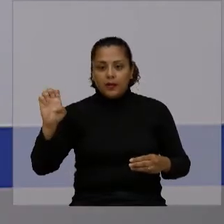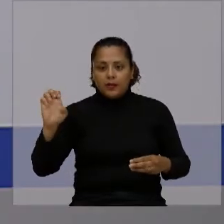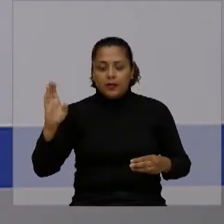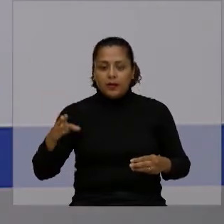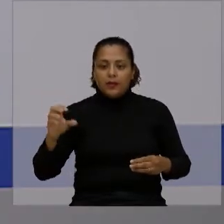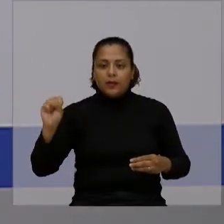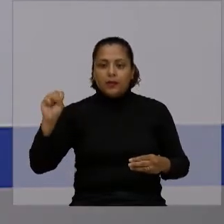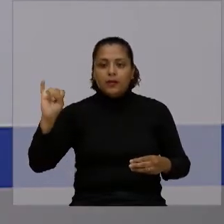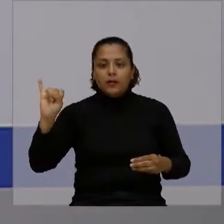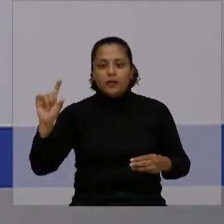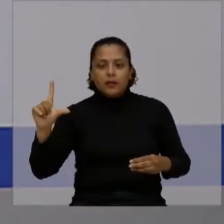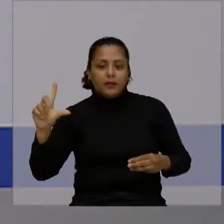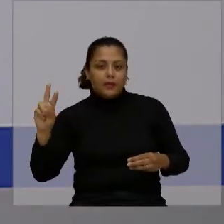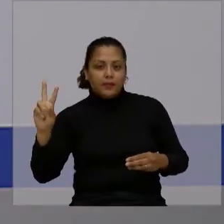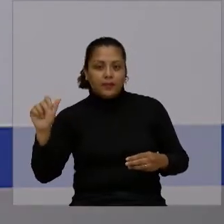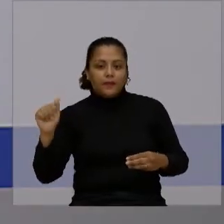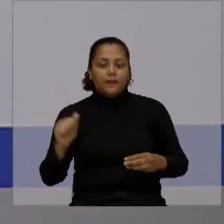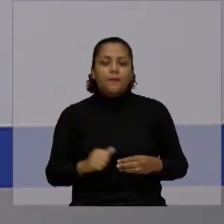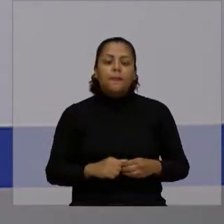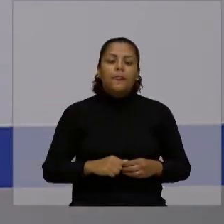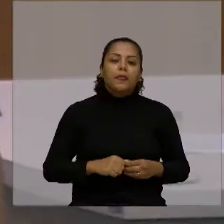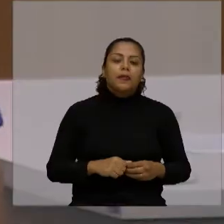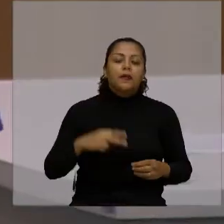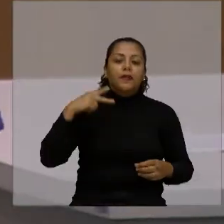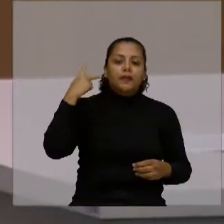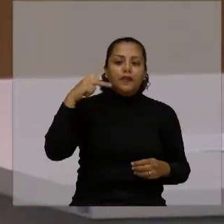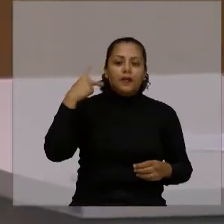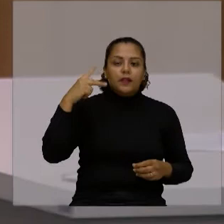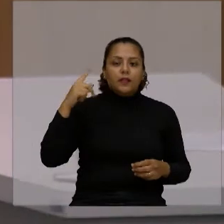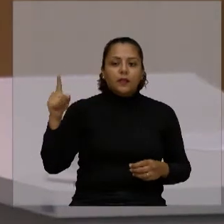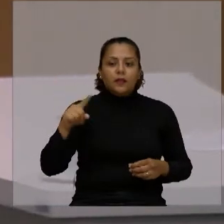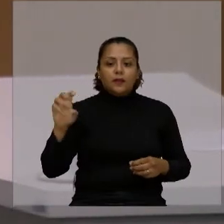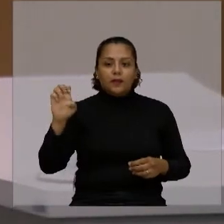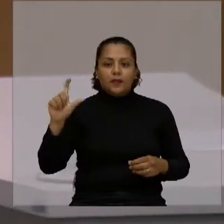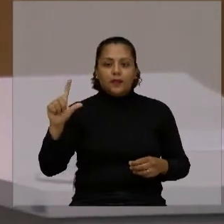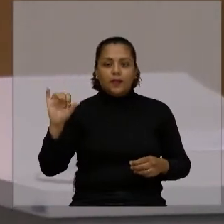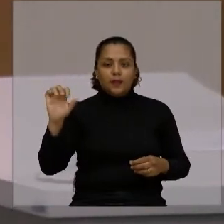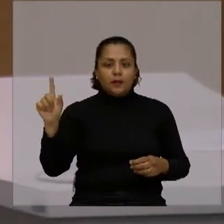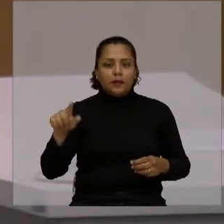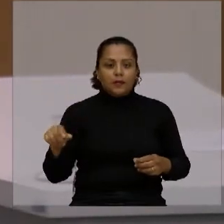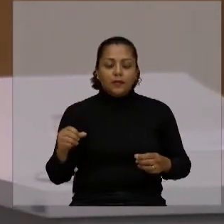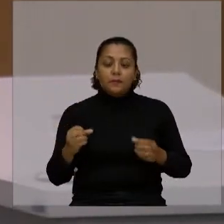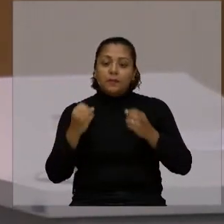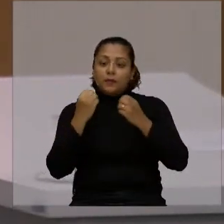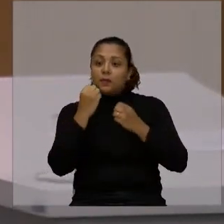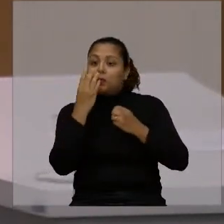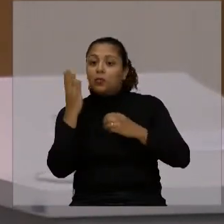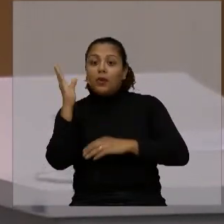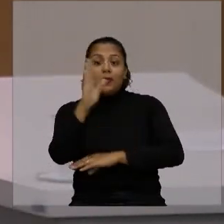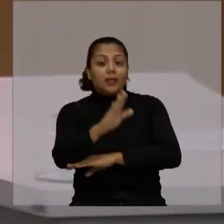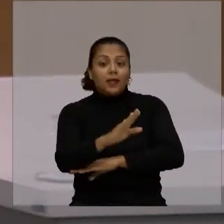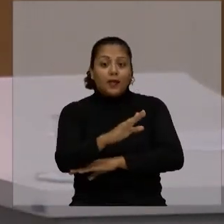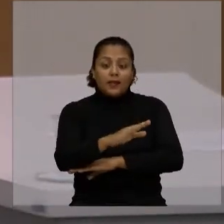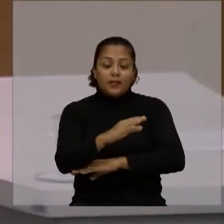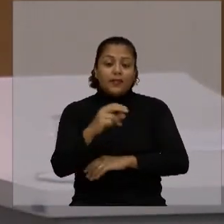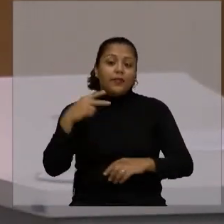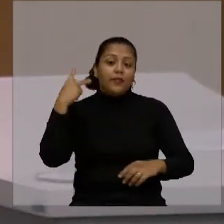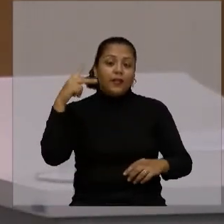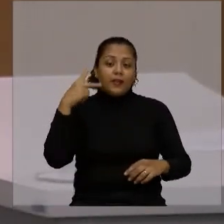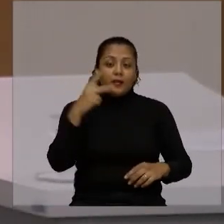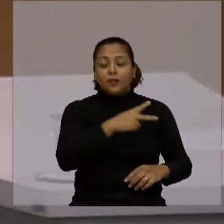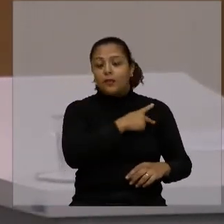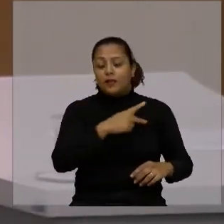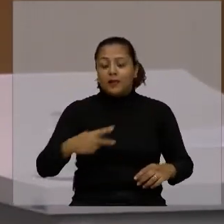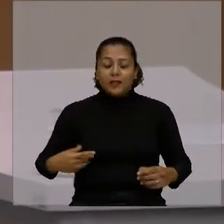Com a palavra, vereador José Luiz. Senhor presidente, boa tarde a todos os vereadores, público que